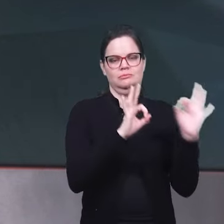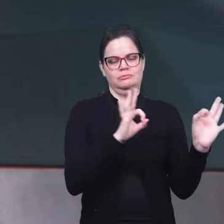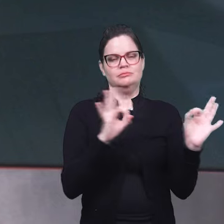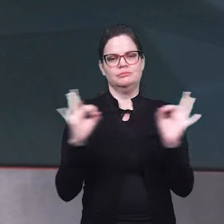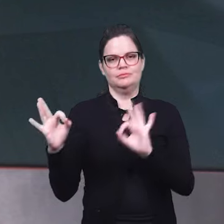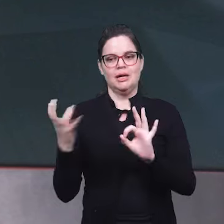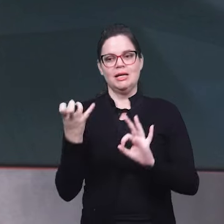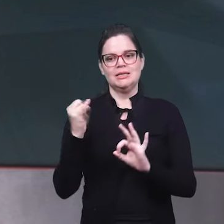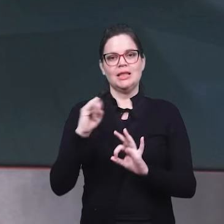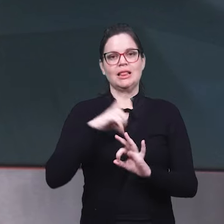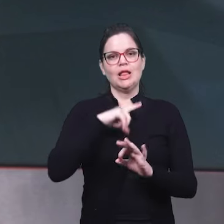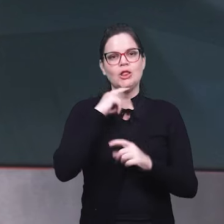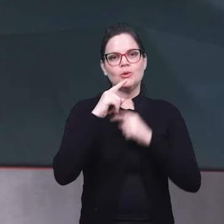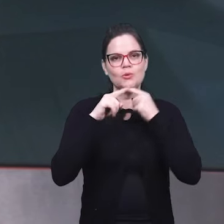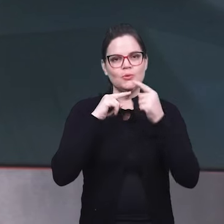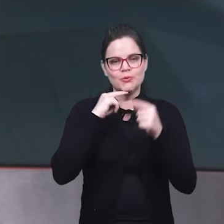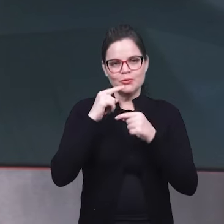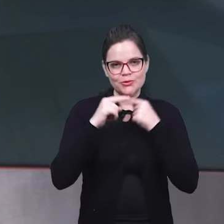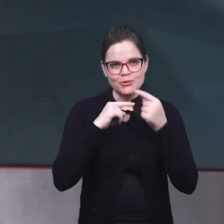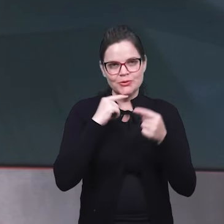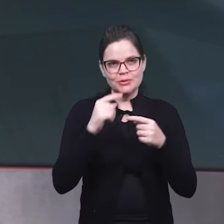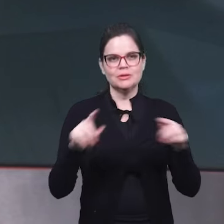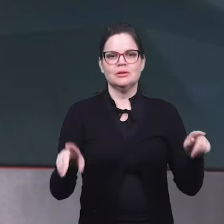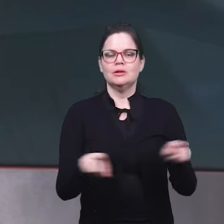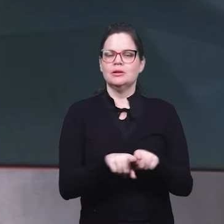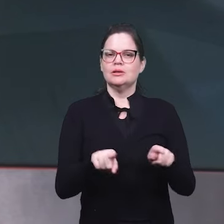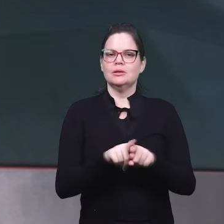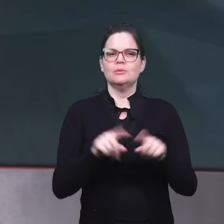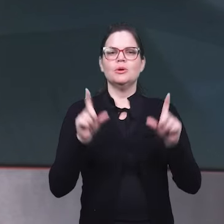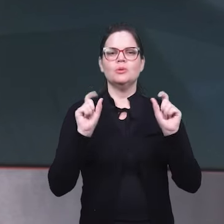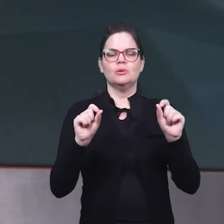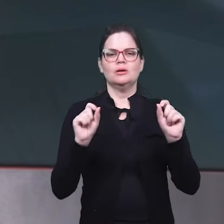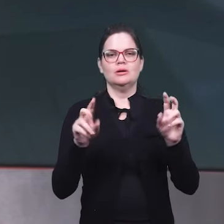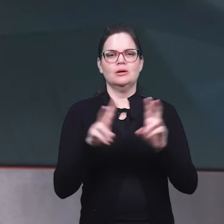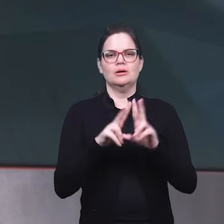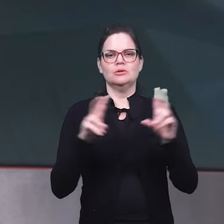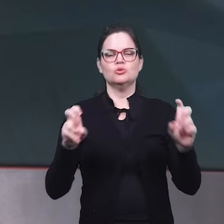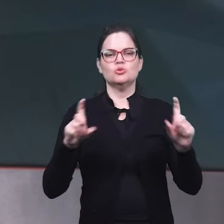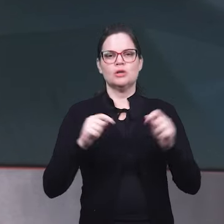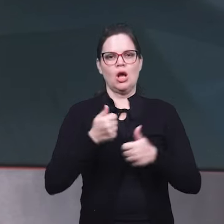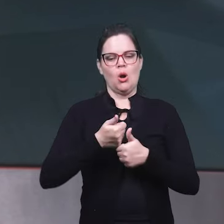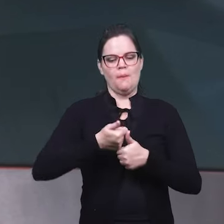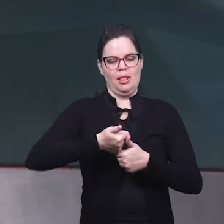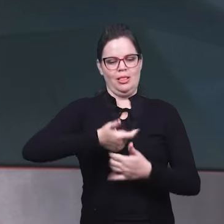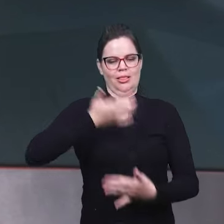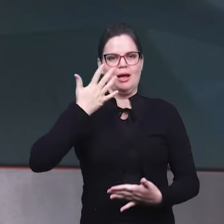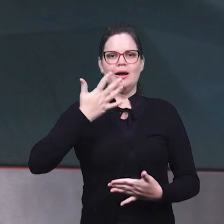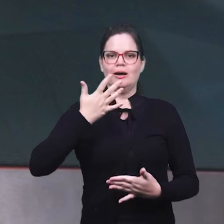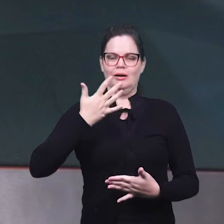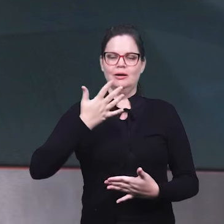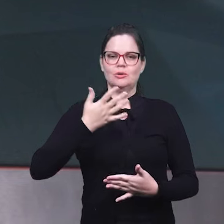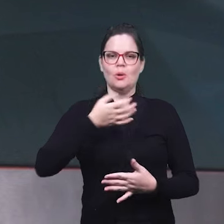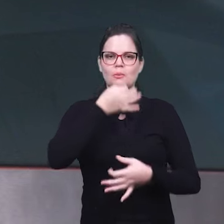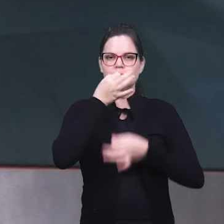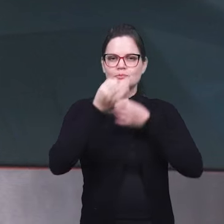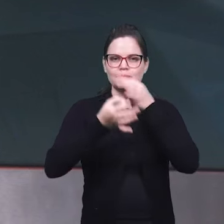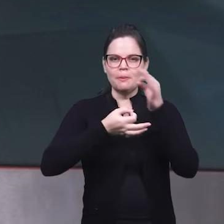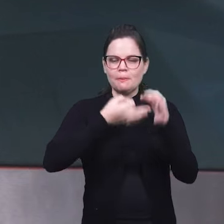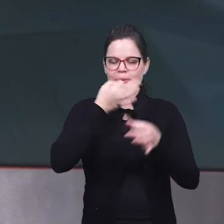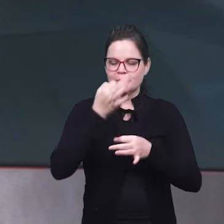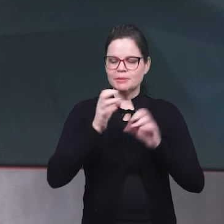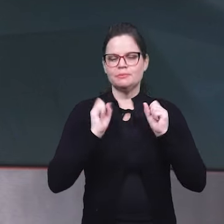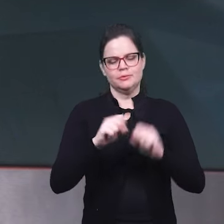tirar alguma dúvida e também até manifestar nos comentários que nós